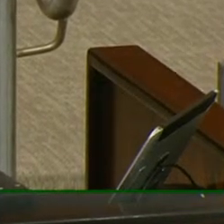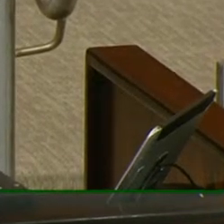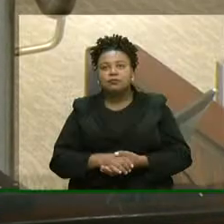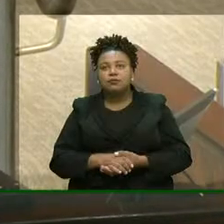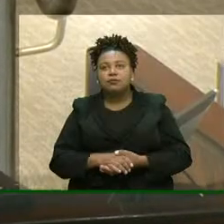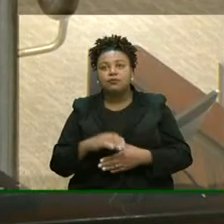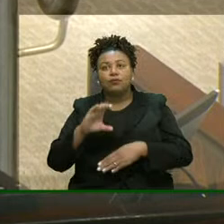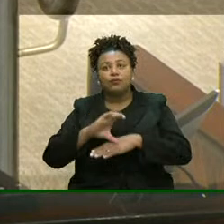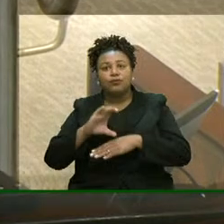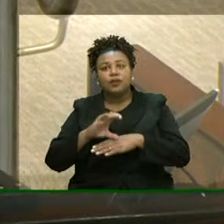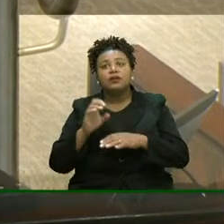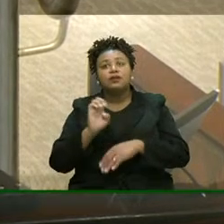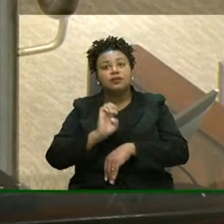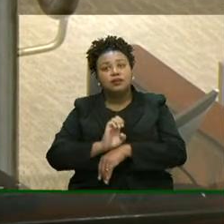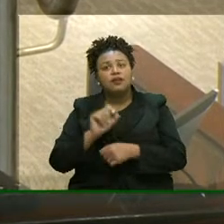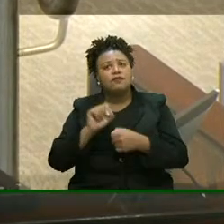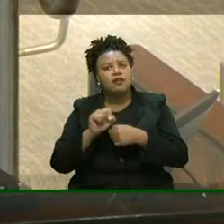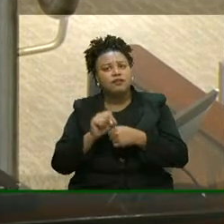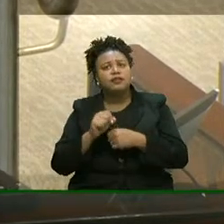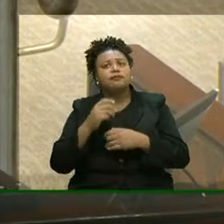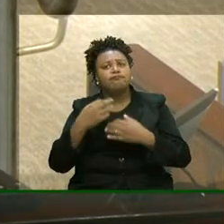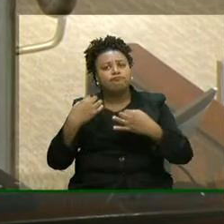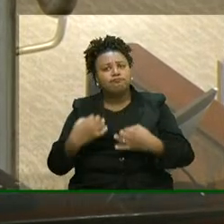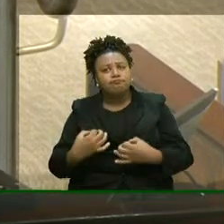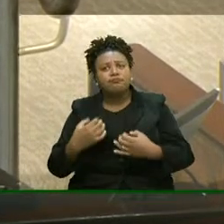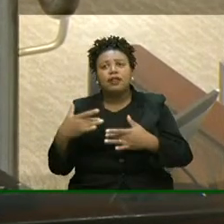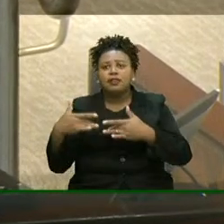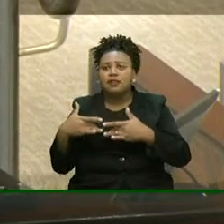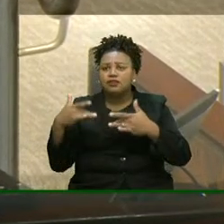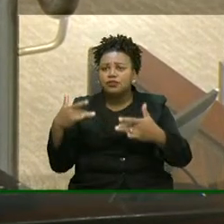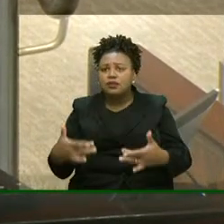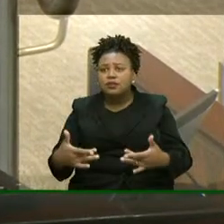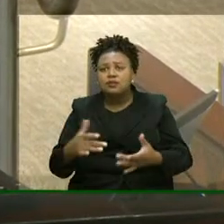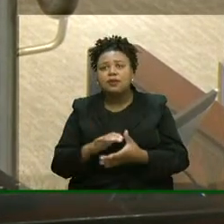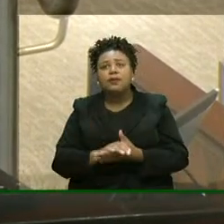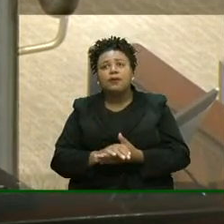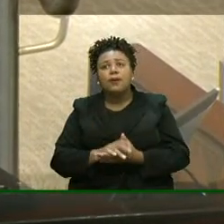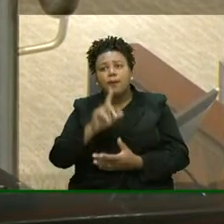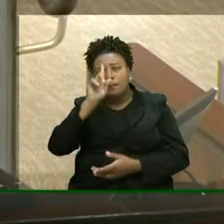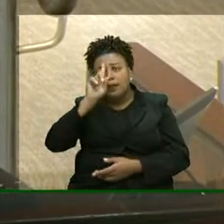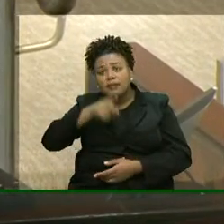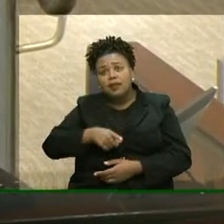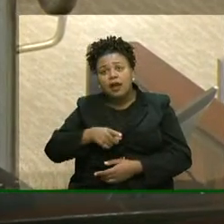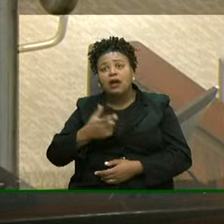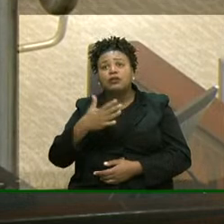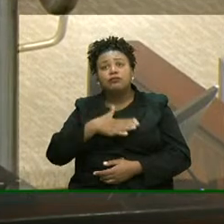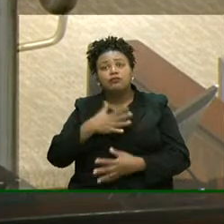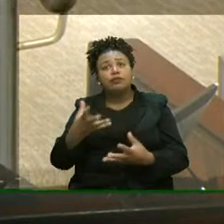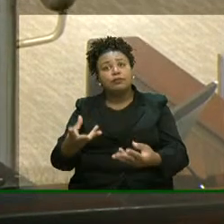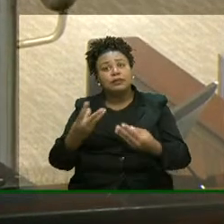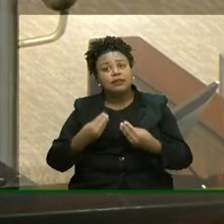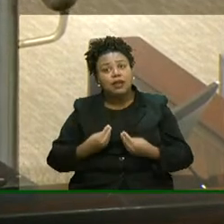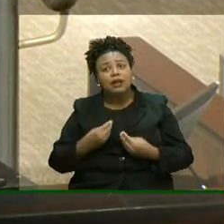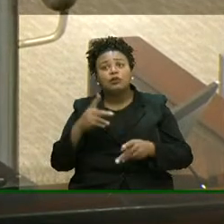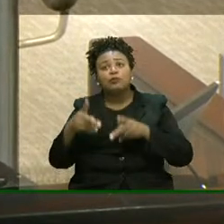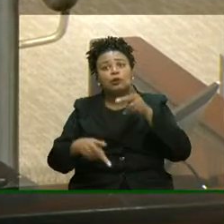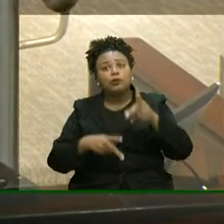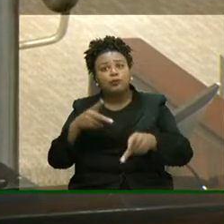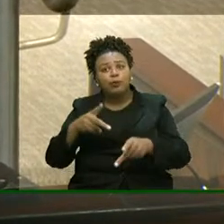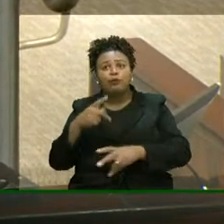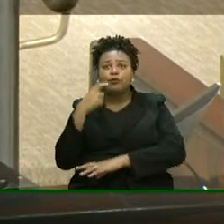do Estado e desempenhar com toda lealdade e dedicação o mandato que me foi confiado pelo